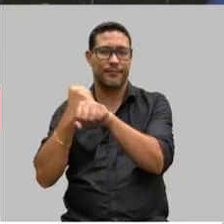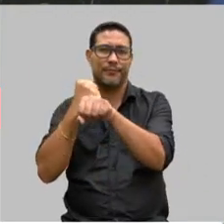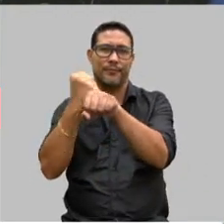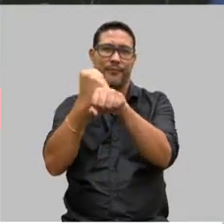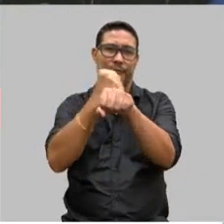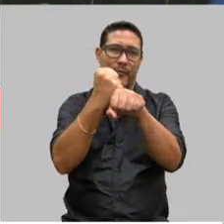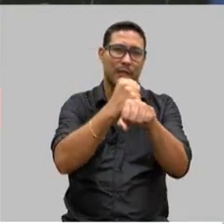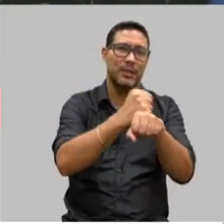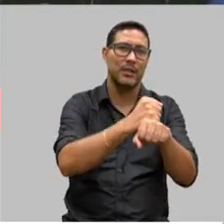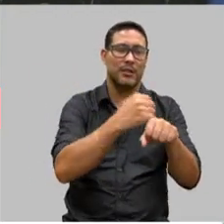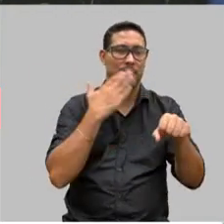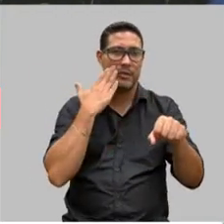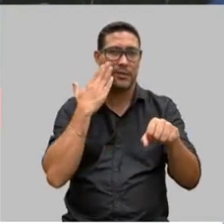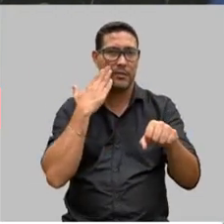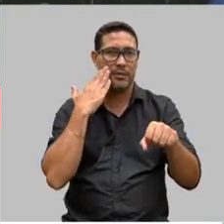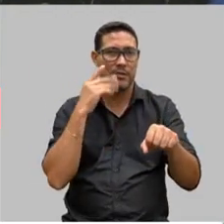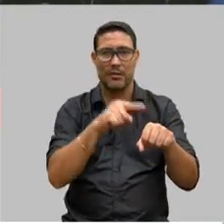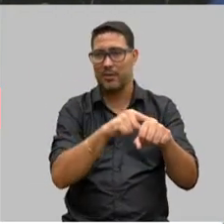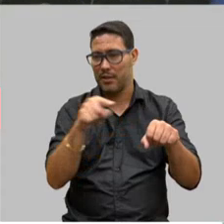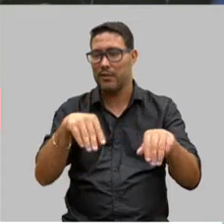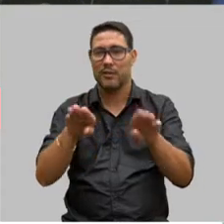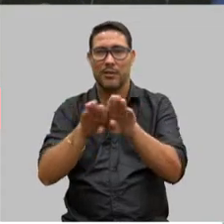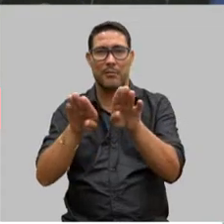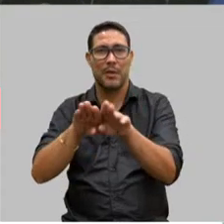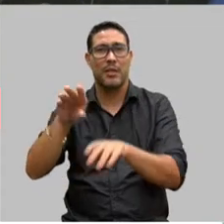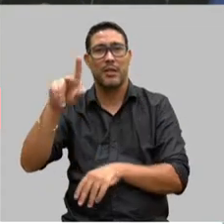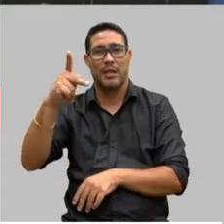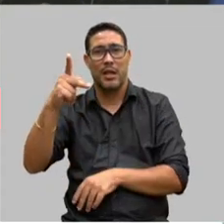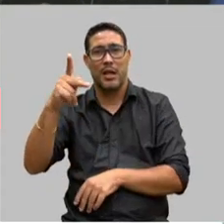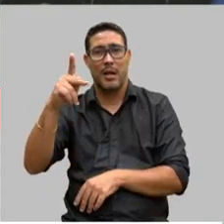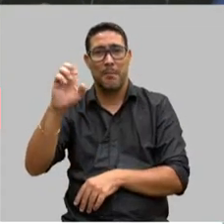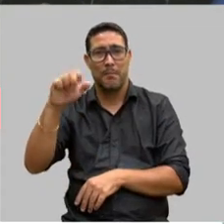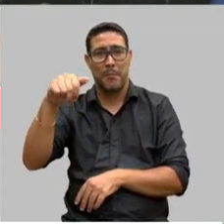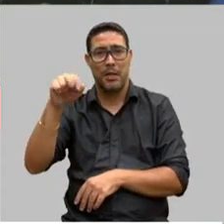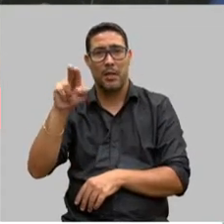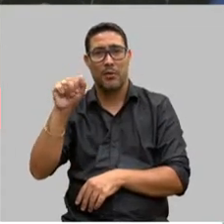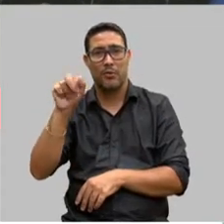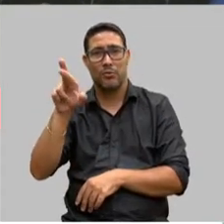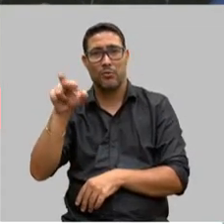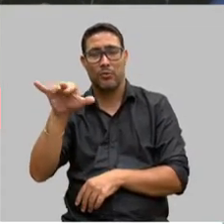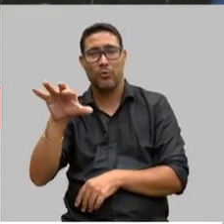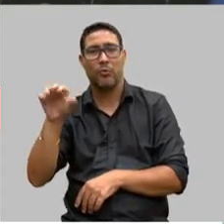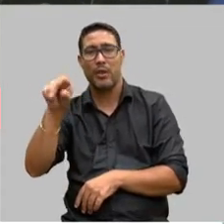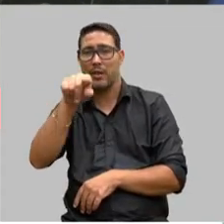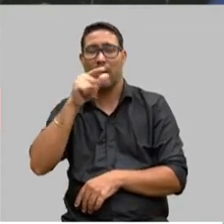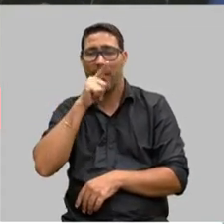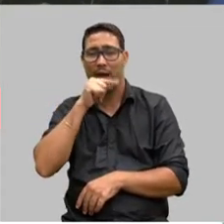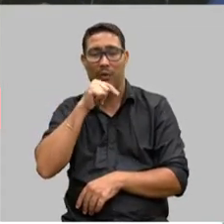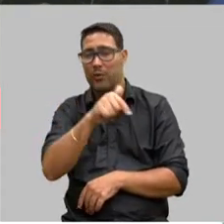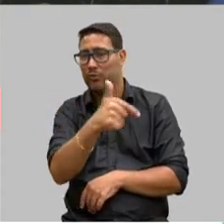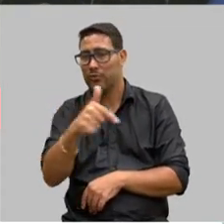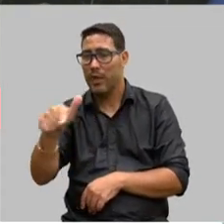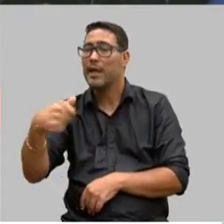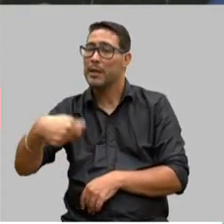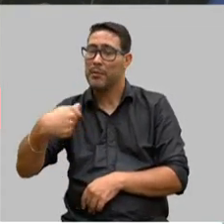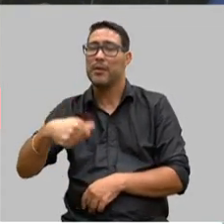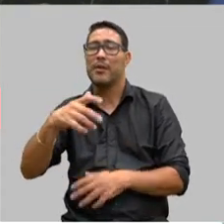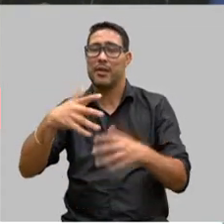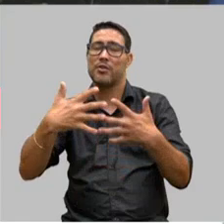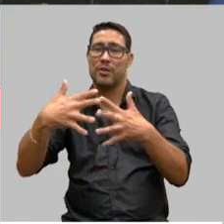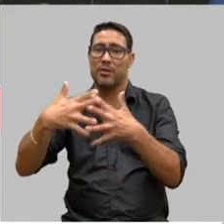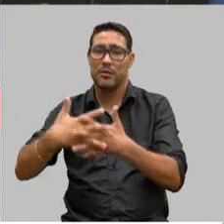das chuvas, da penúria daquelas comunidades que são abastecidas por carro-pipa, mas também, ao mesmo tempo,